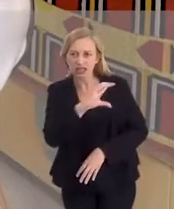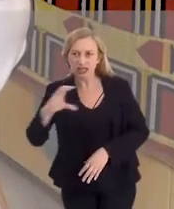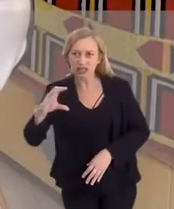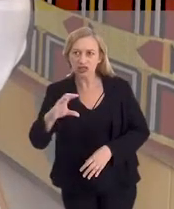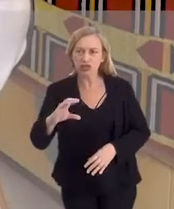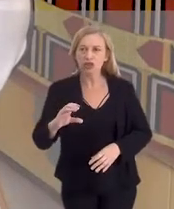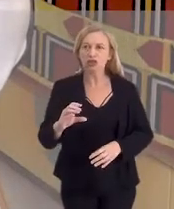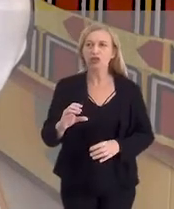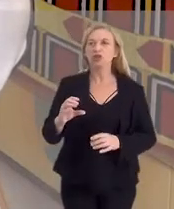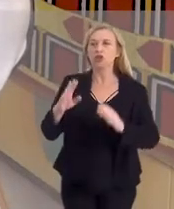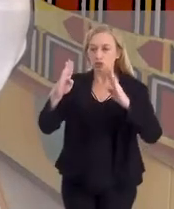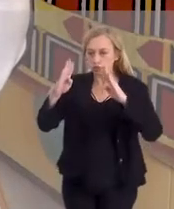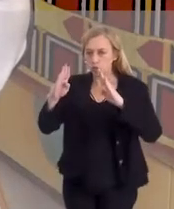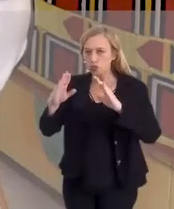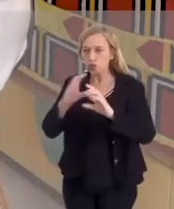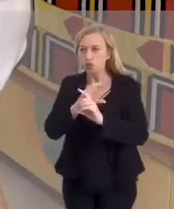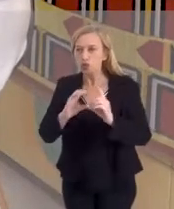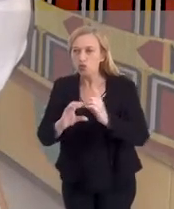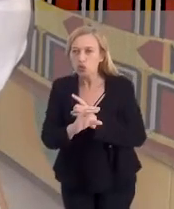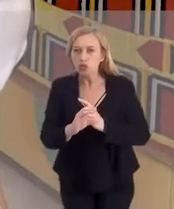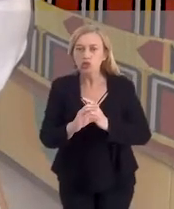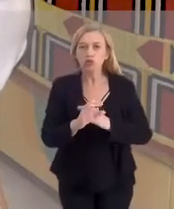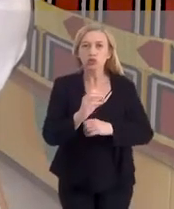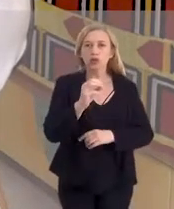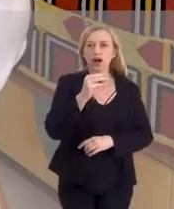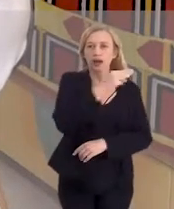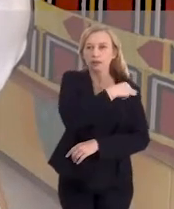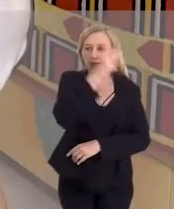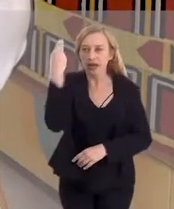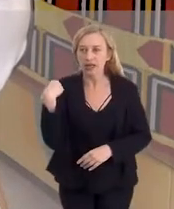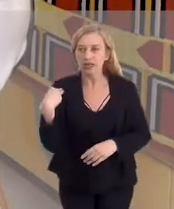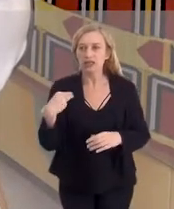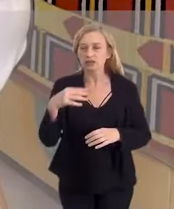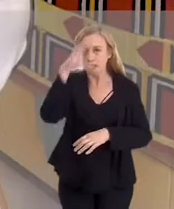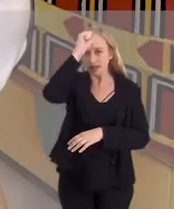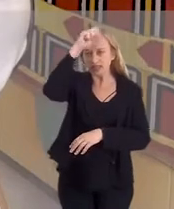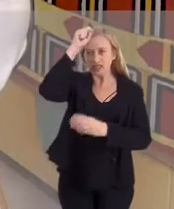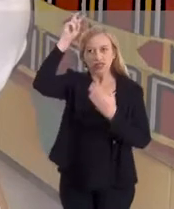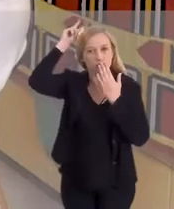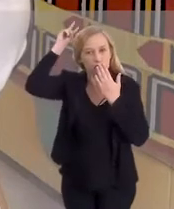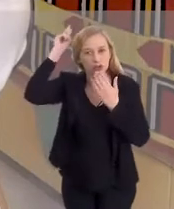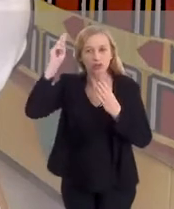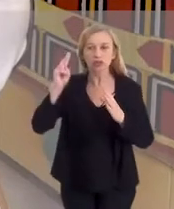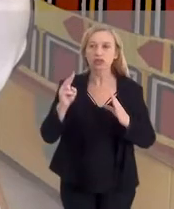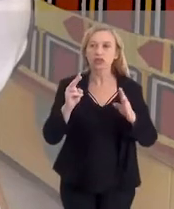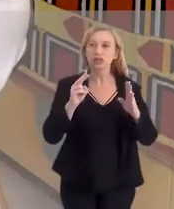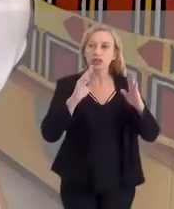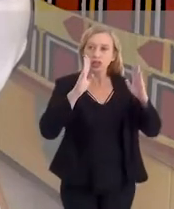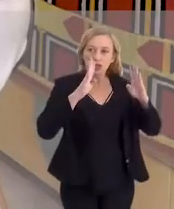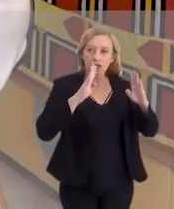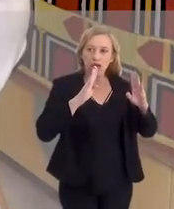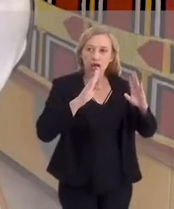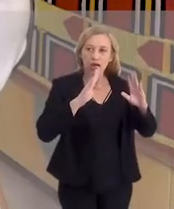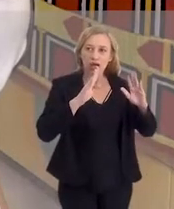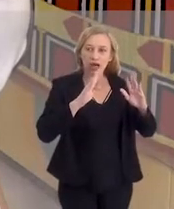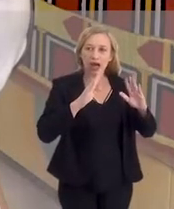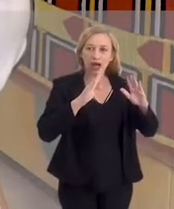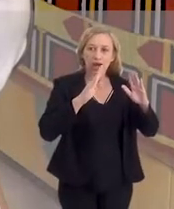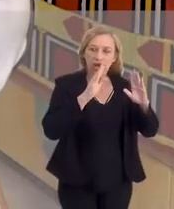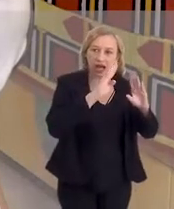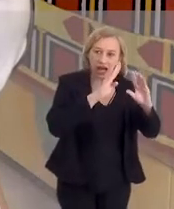do catolicismo, do culto à Nossa Senhora, do aprendizado do indígena a cultuar as